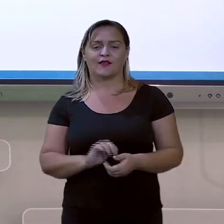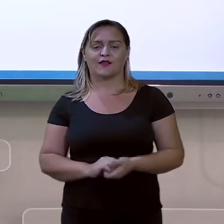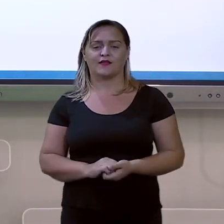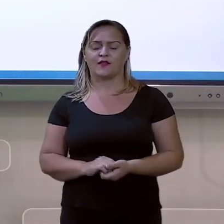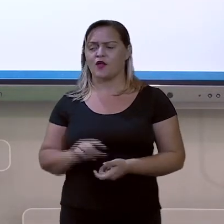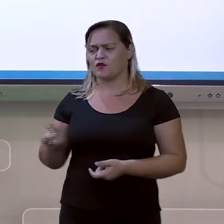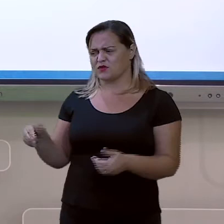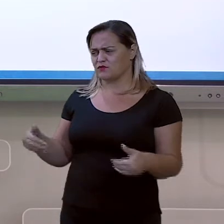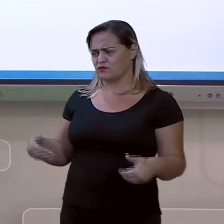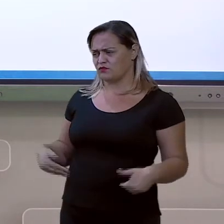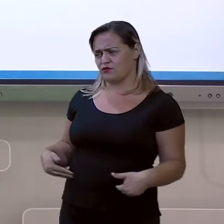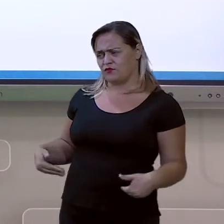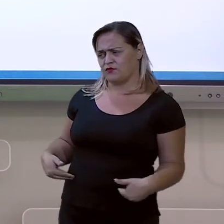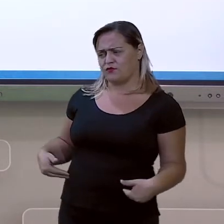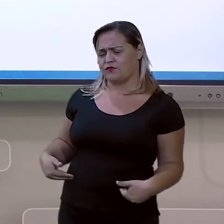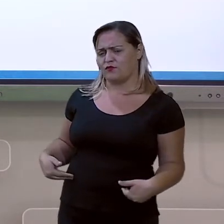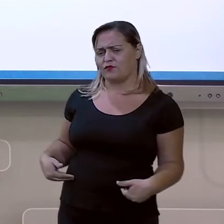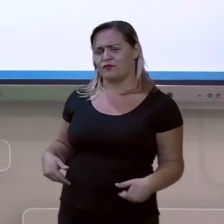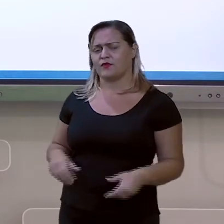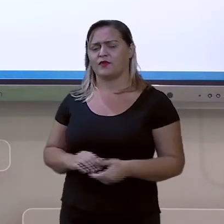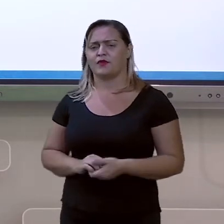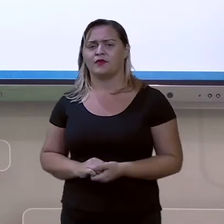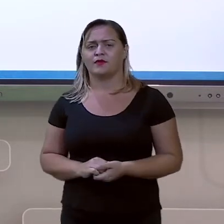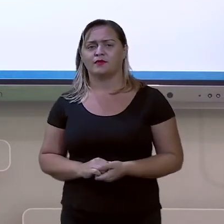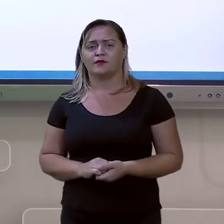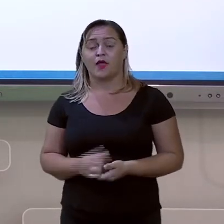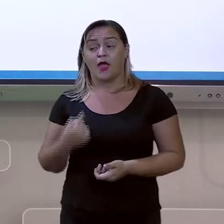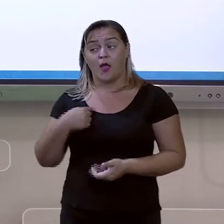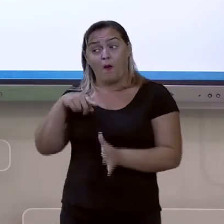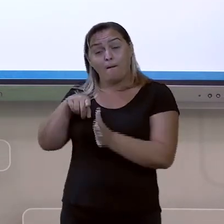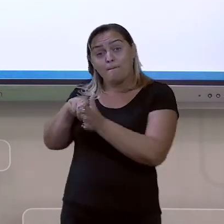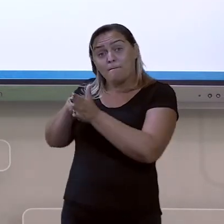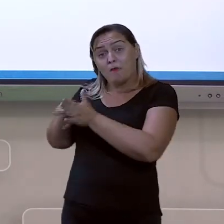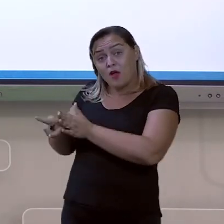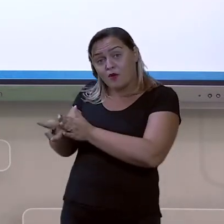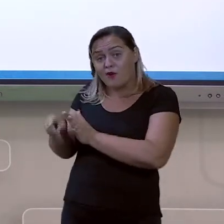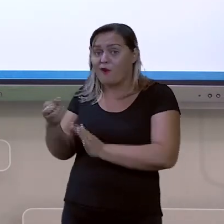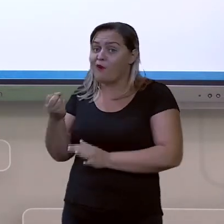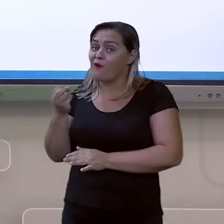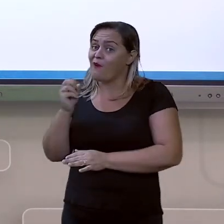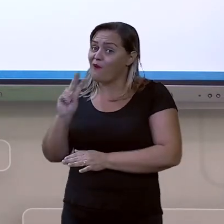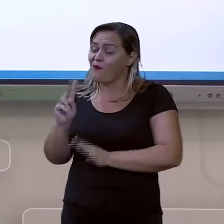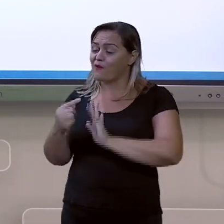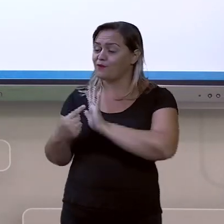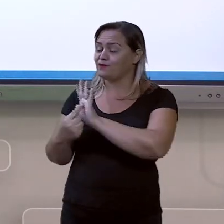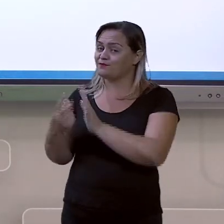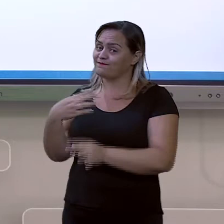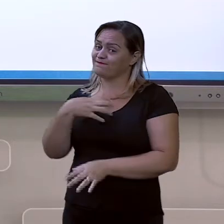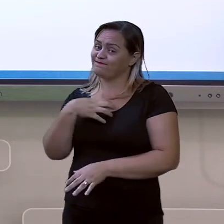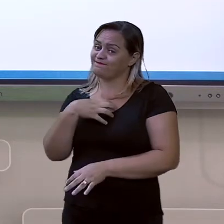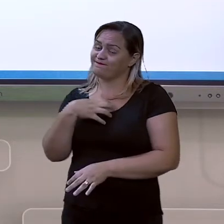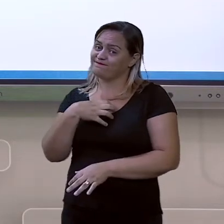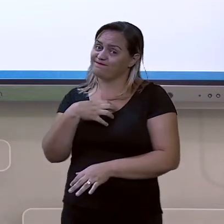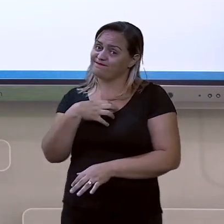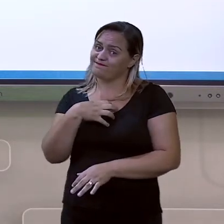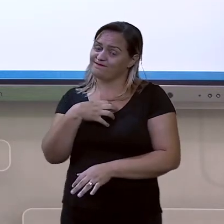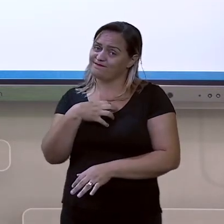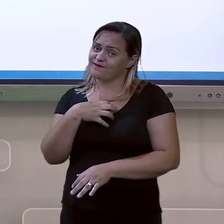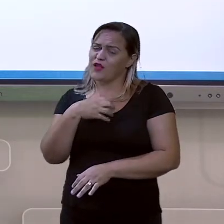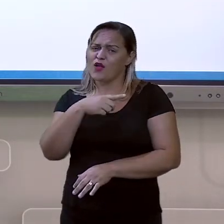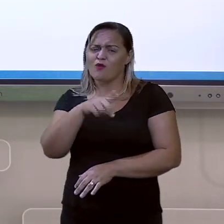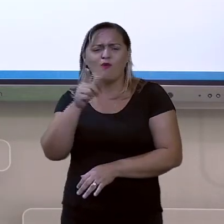com fome? Eu estou fazendo uma pergunta ou eu estou verbalizando algum sentimento? Vocês